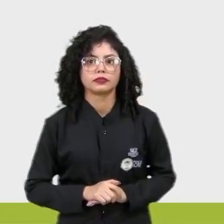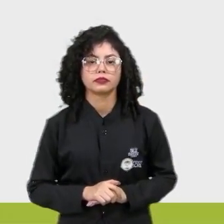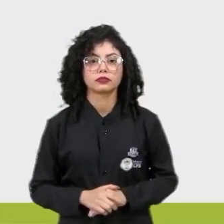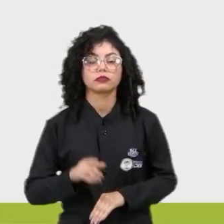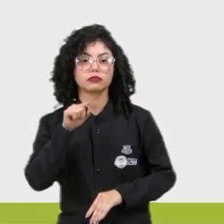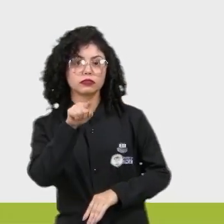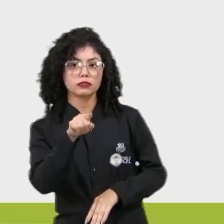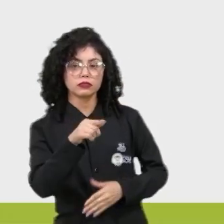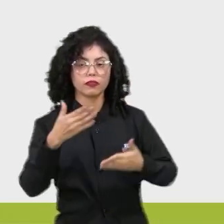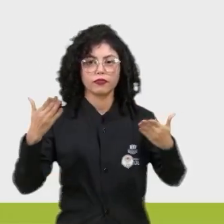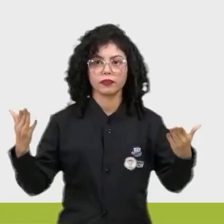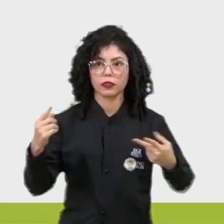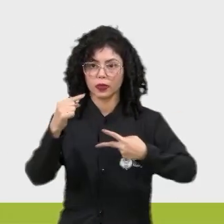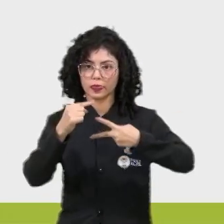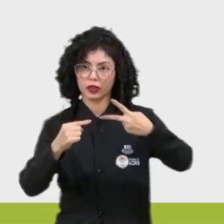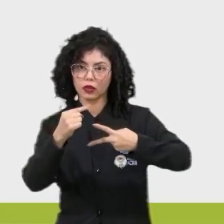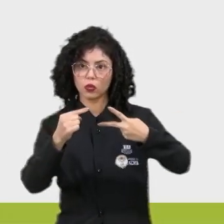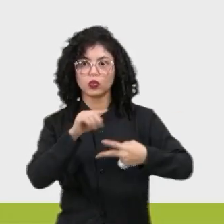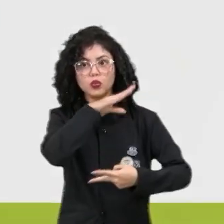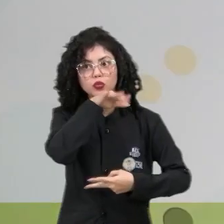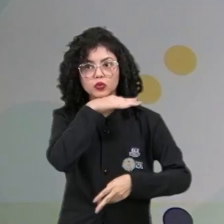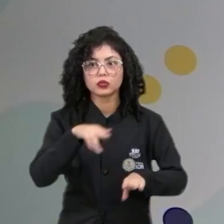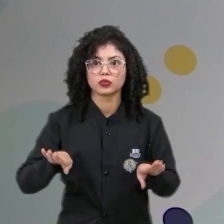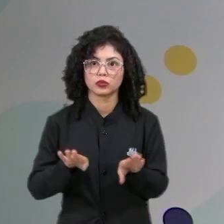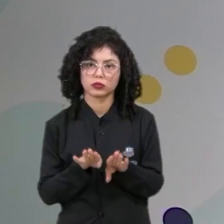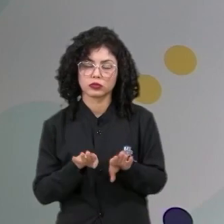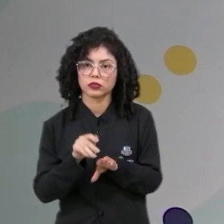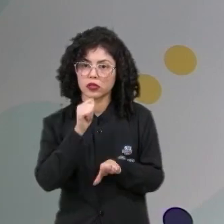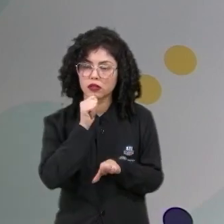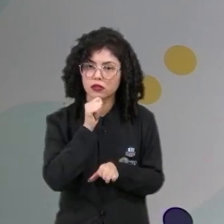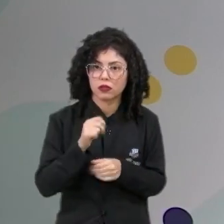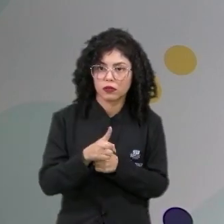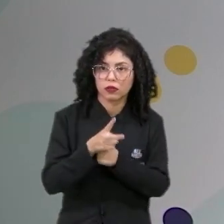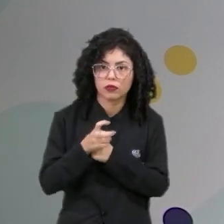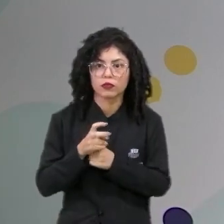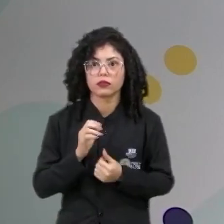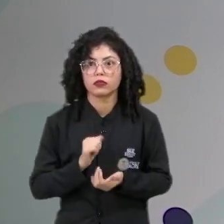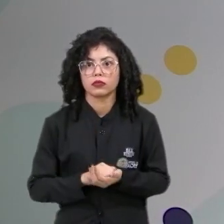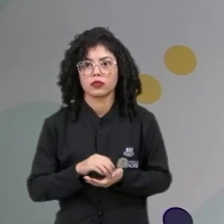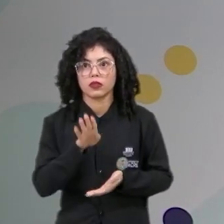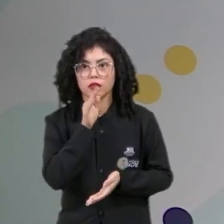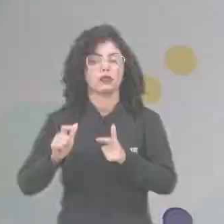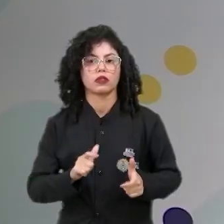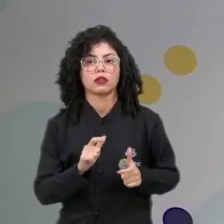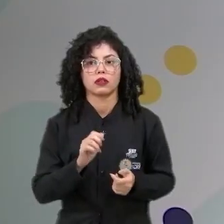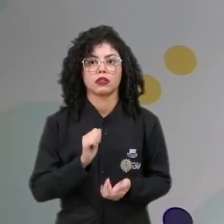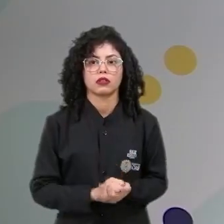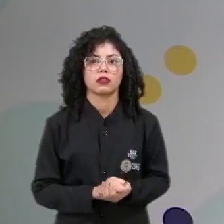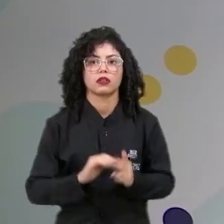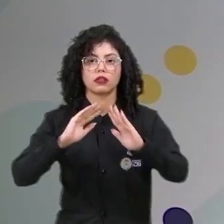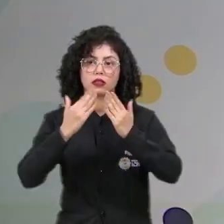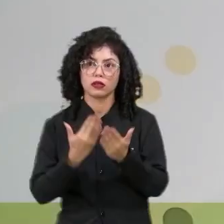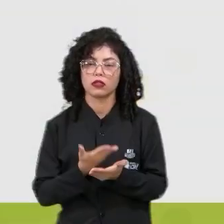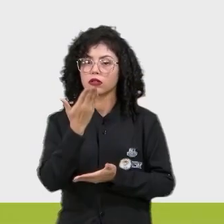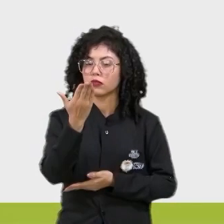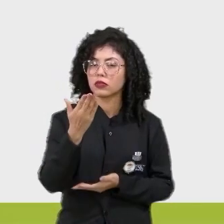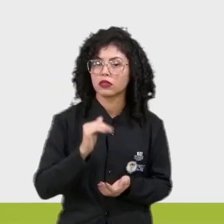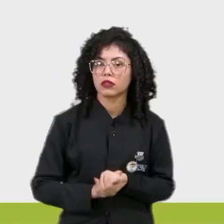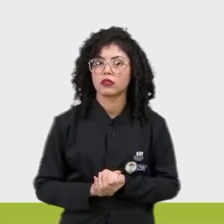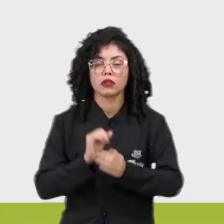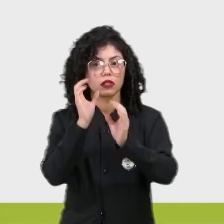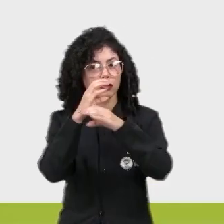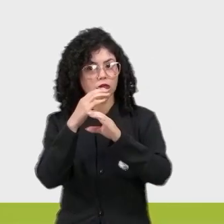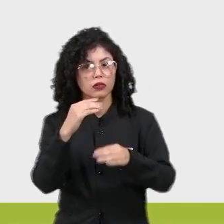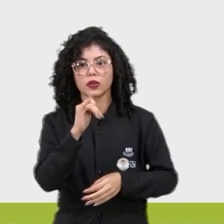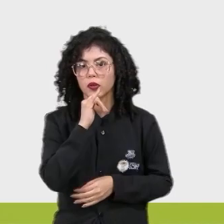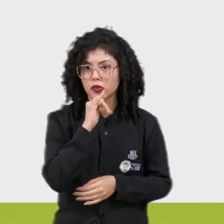Está aqui dois animaizinhos capturados. Vocês já devem ter visto na escola de vocês, lá no laboratório,